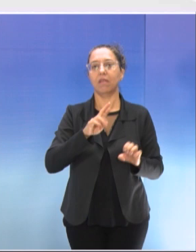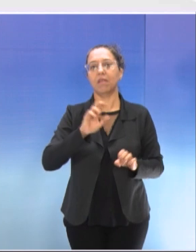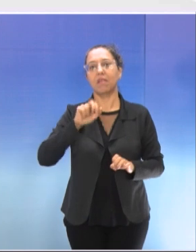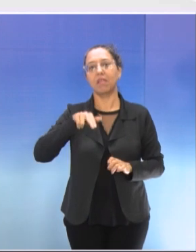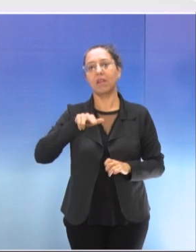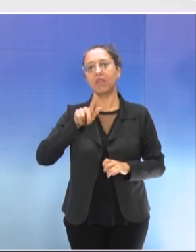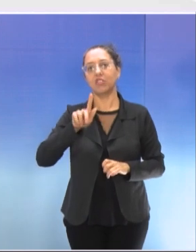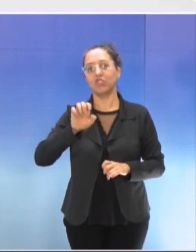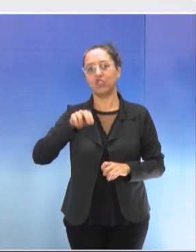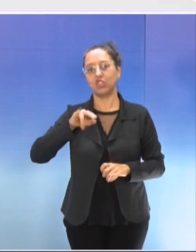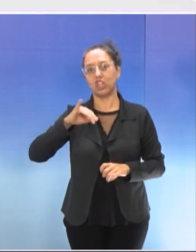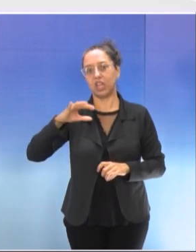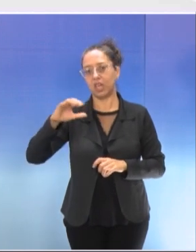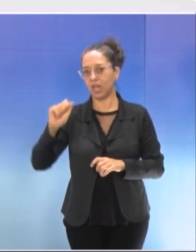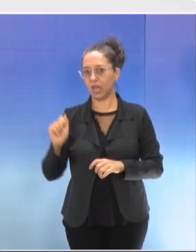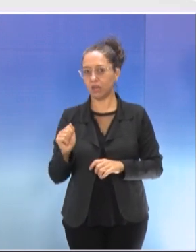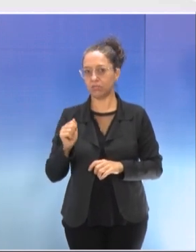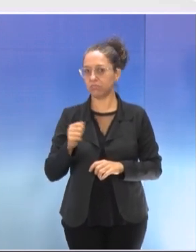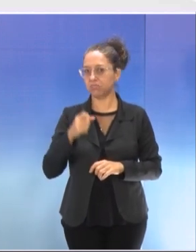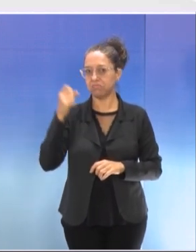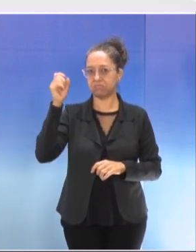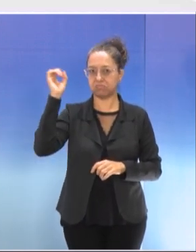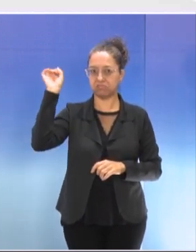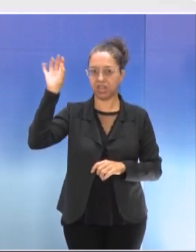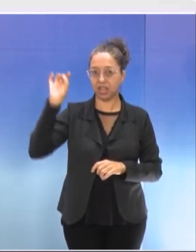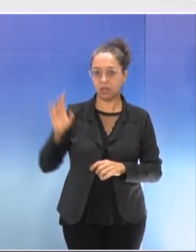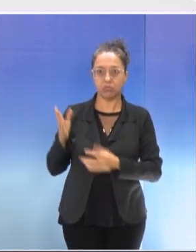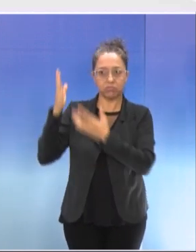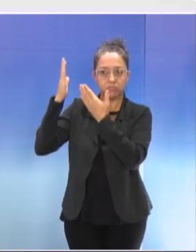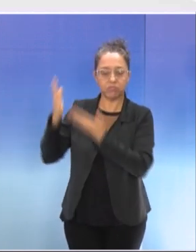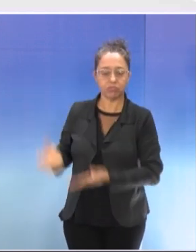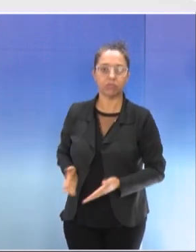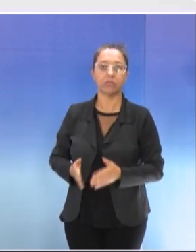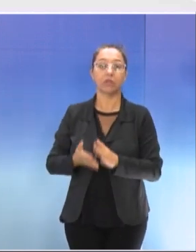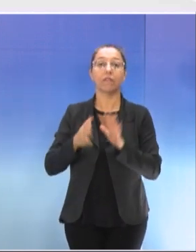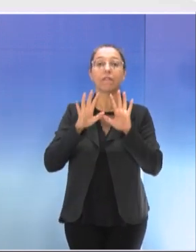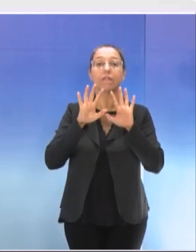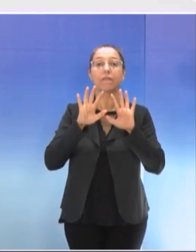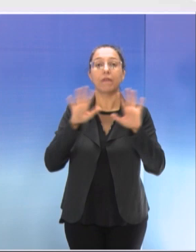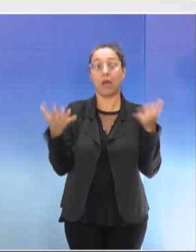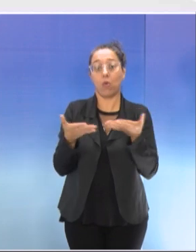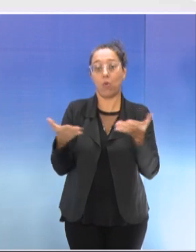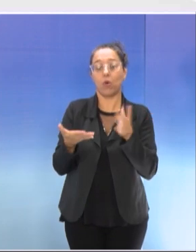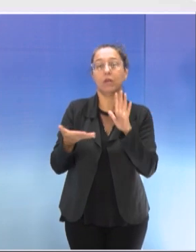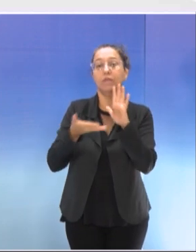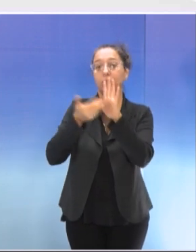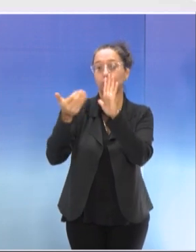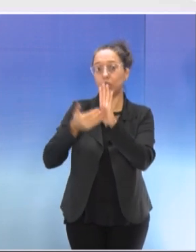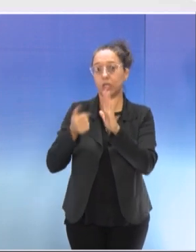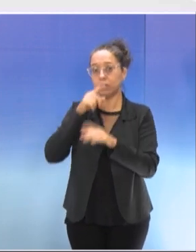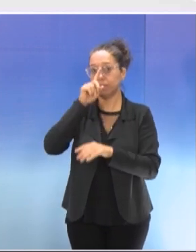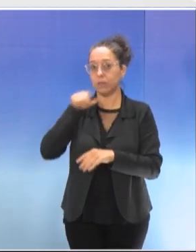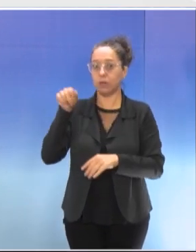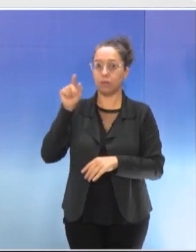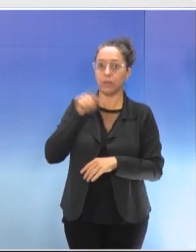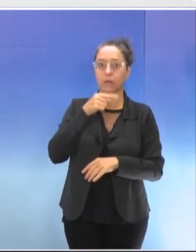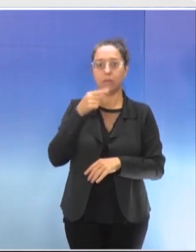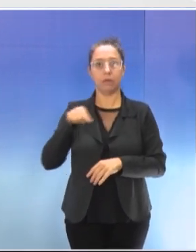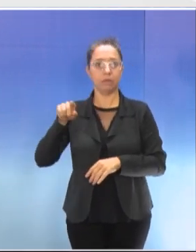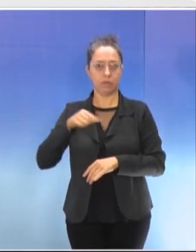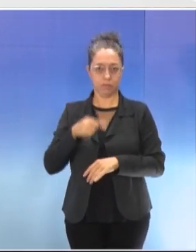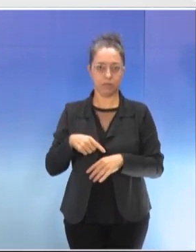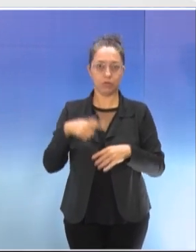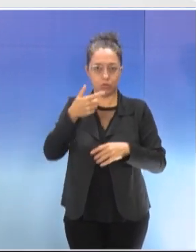Vamos por eliminação, tá certo? Vamos por eliminação. Olha só, para você